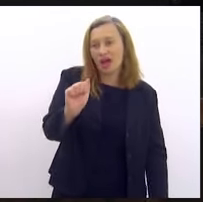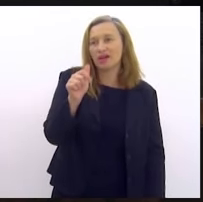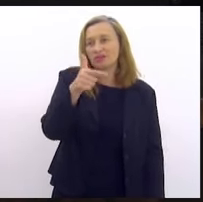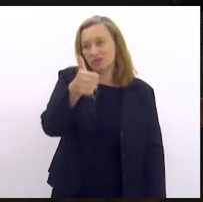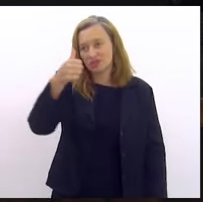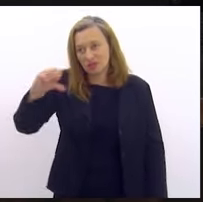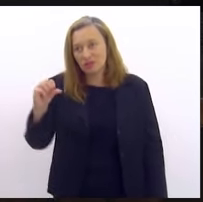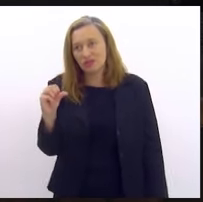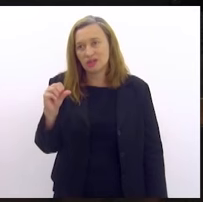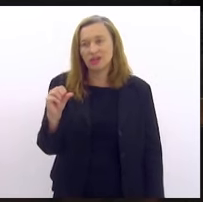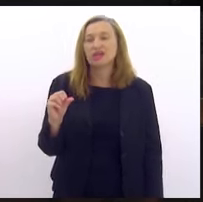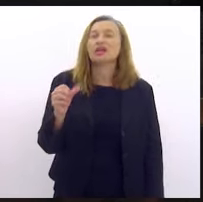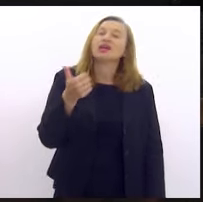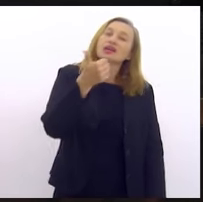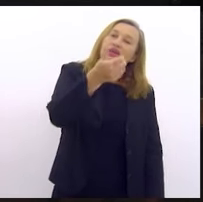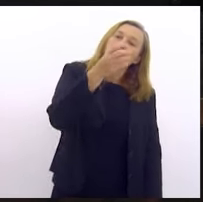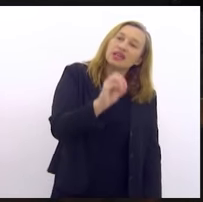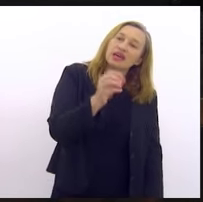58-A/19,